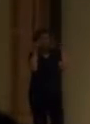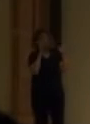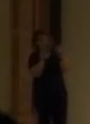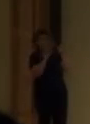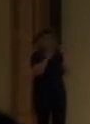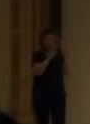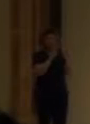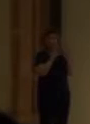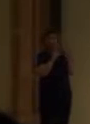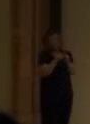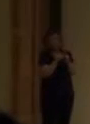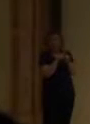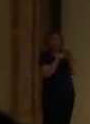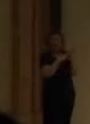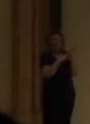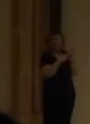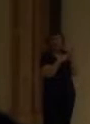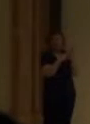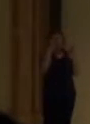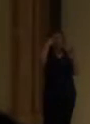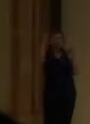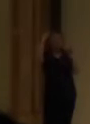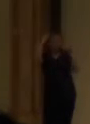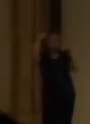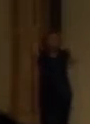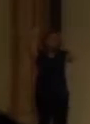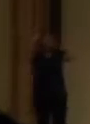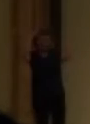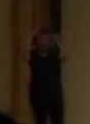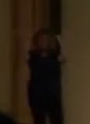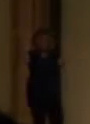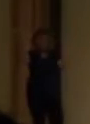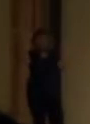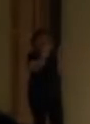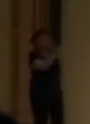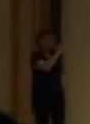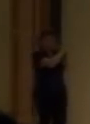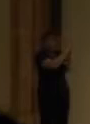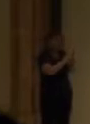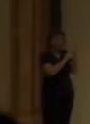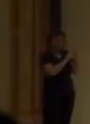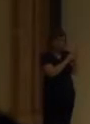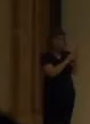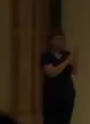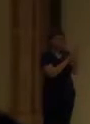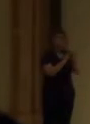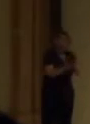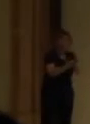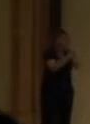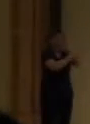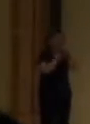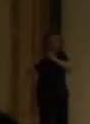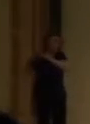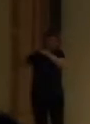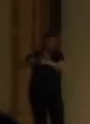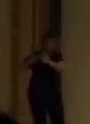da inocência. E ele diz-nos várias vezes que a armada de Pedro Álvares Cabral encontrou